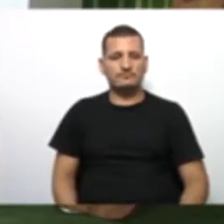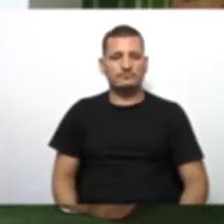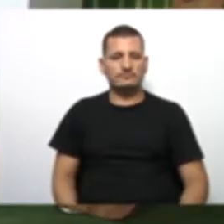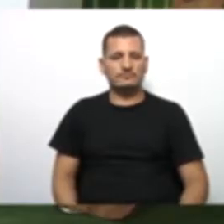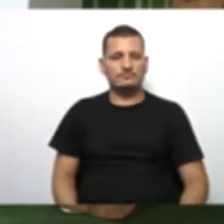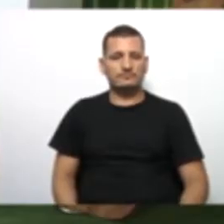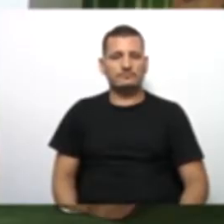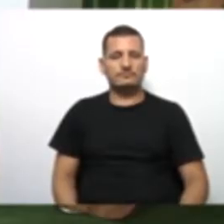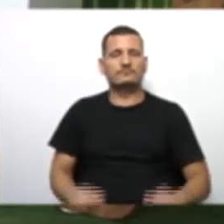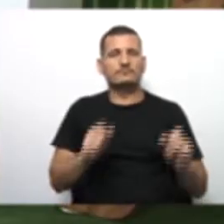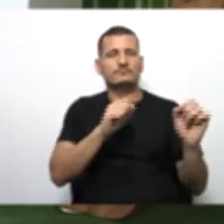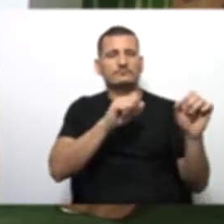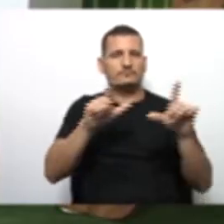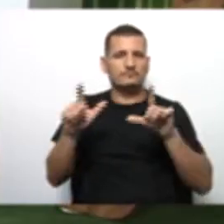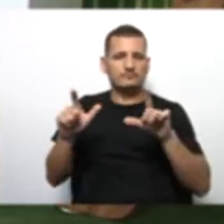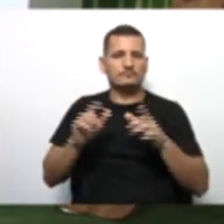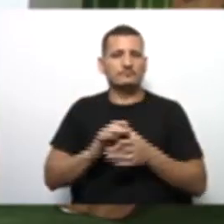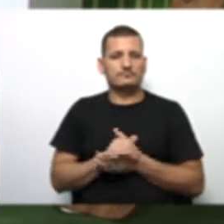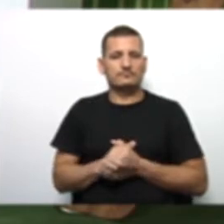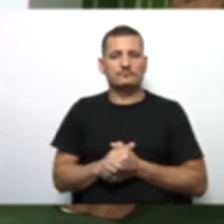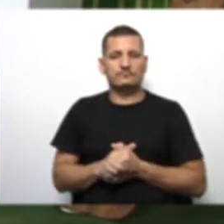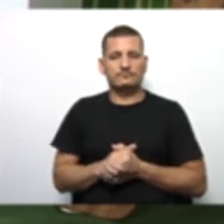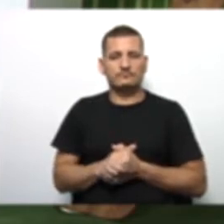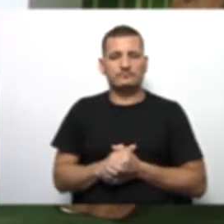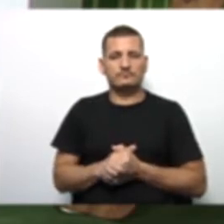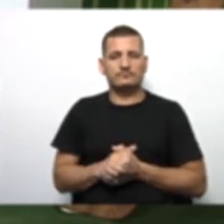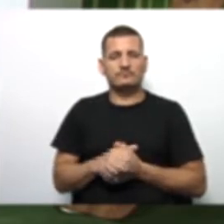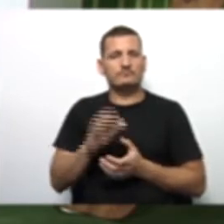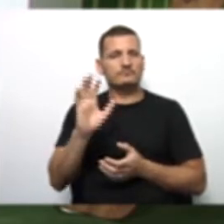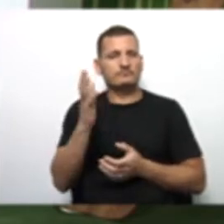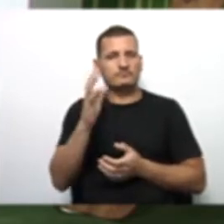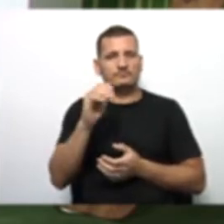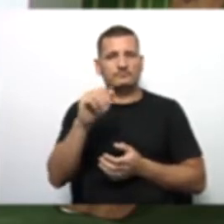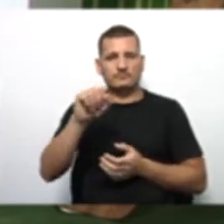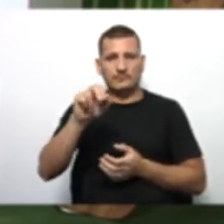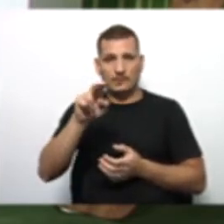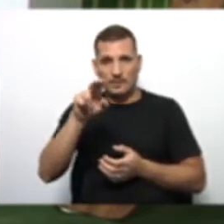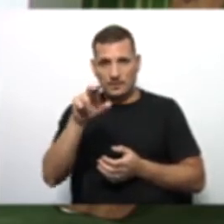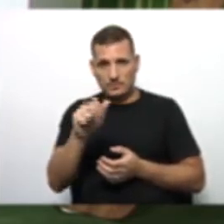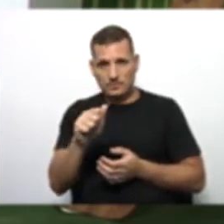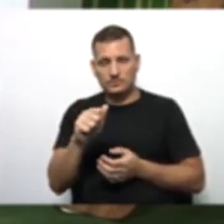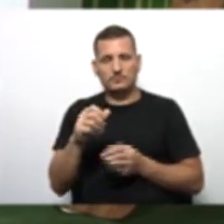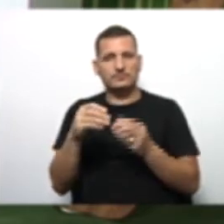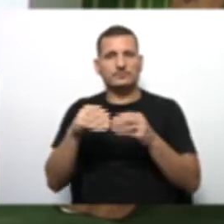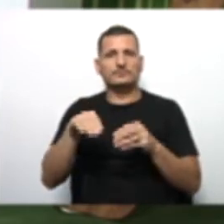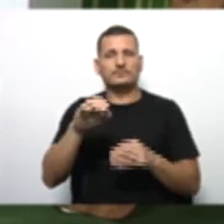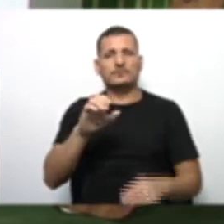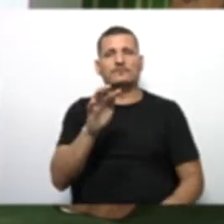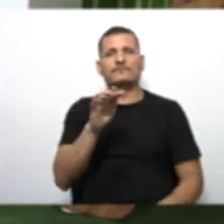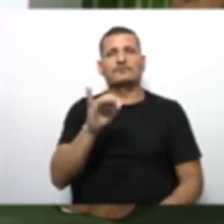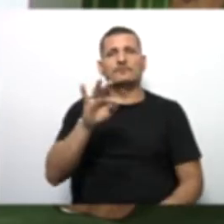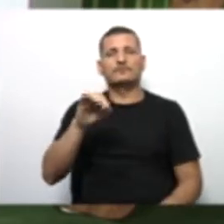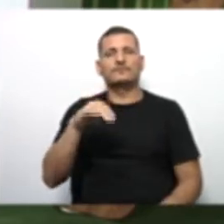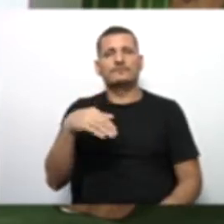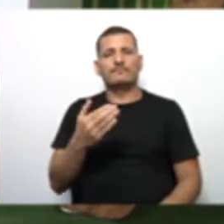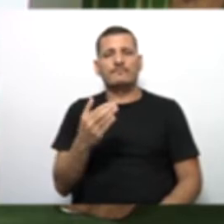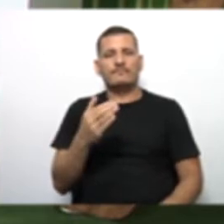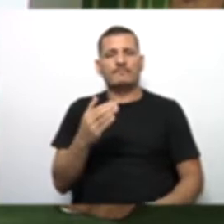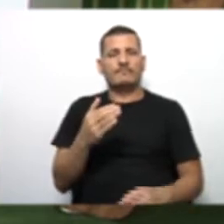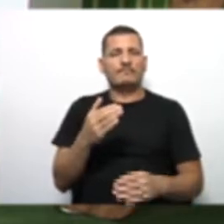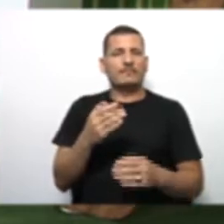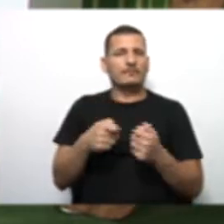o slide aí na questão da causa e efeito, né? Então, na administração, nós temos uma ferramenta chamada diagrama